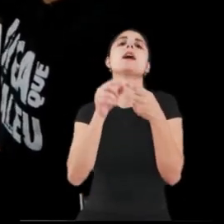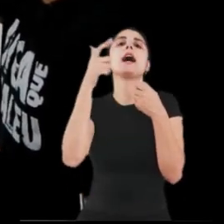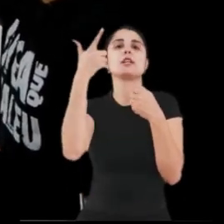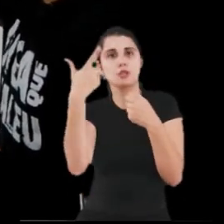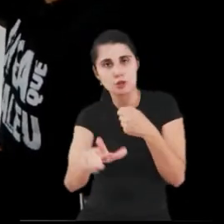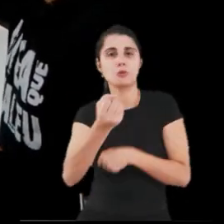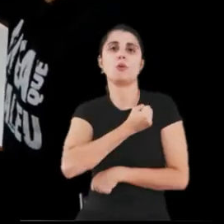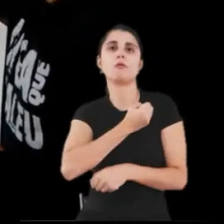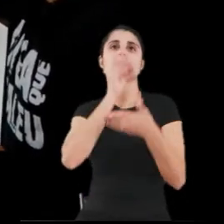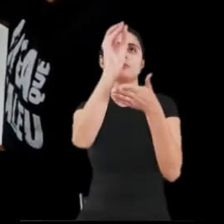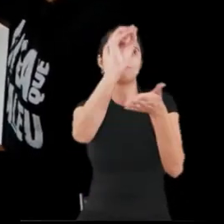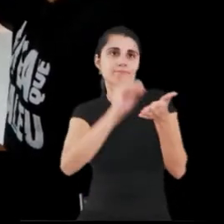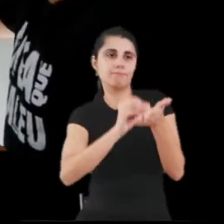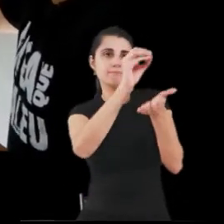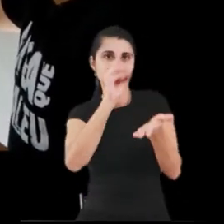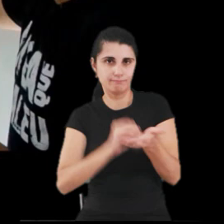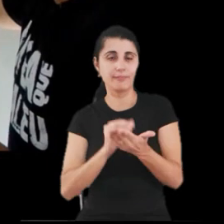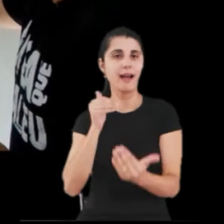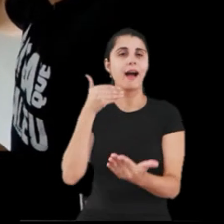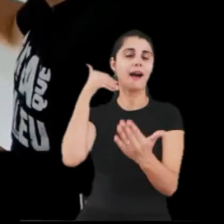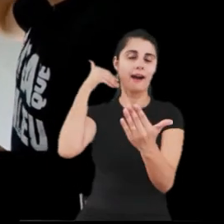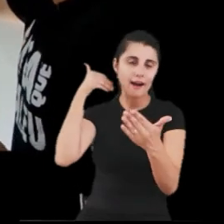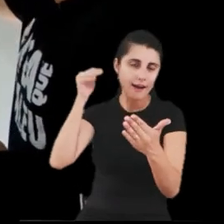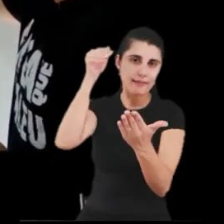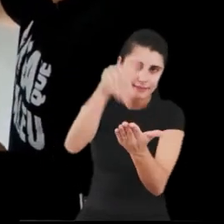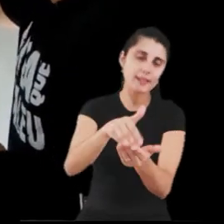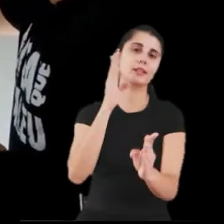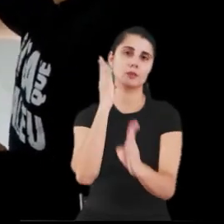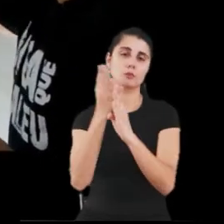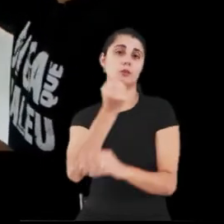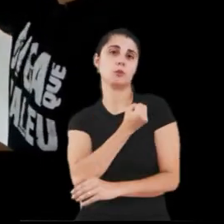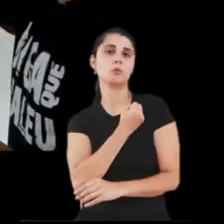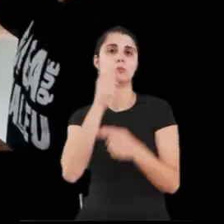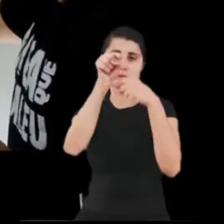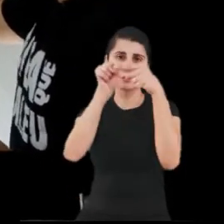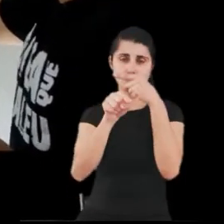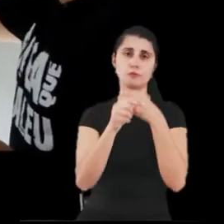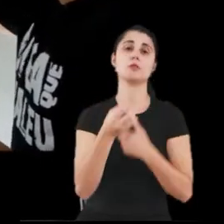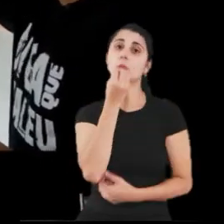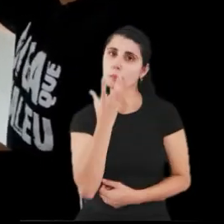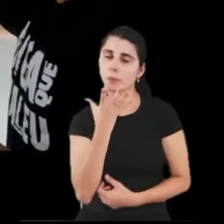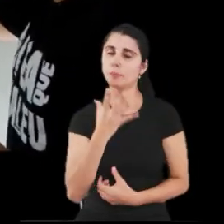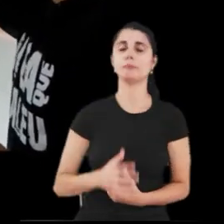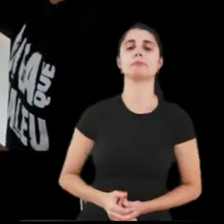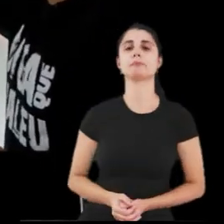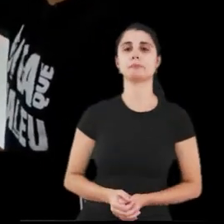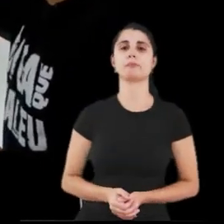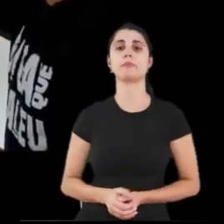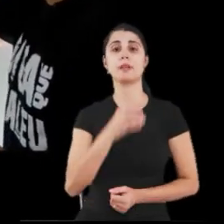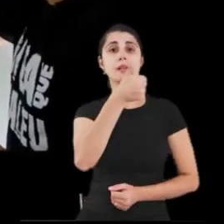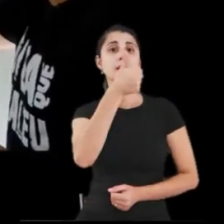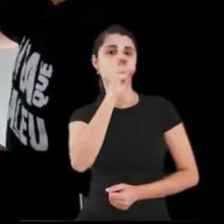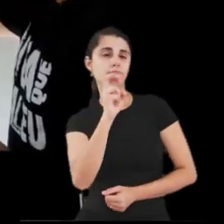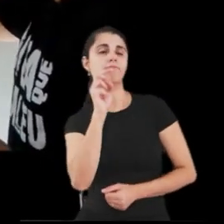eu repito. 10 por 2 dá 5. Agora eu vou dividir por 3, porque o 15 dá por 3. 15 por 3